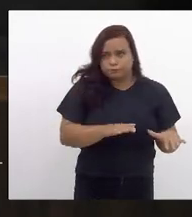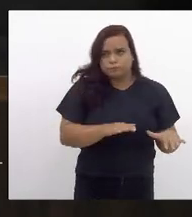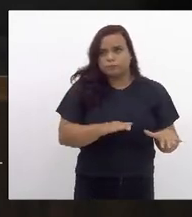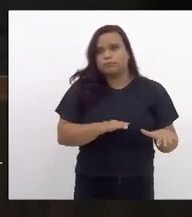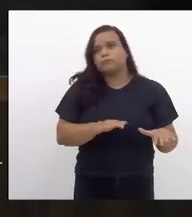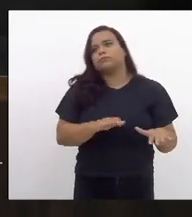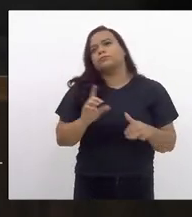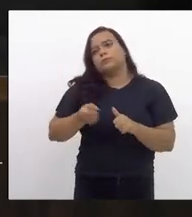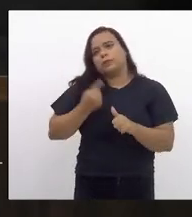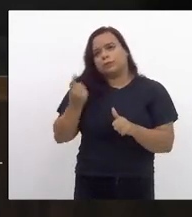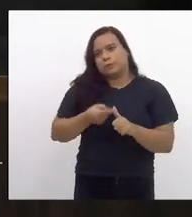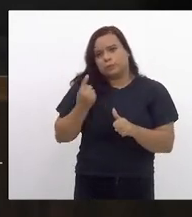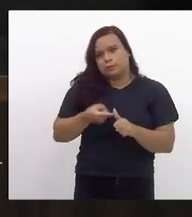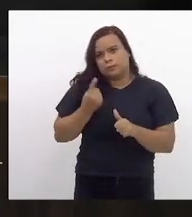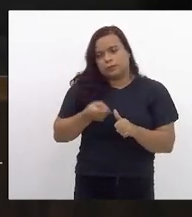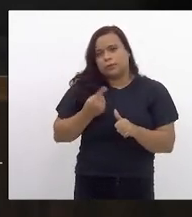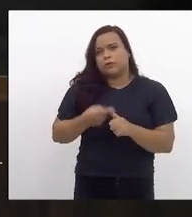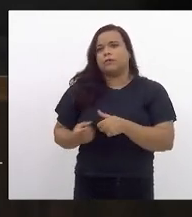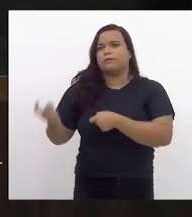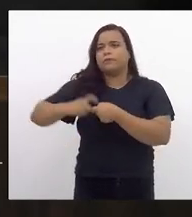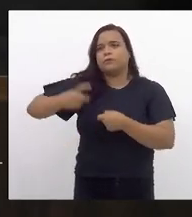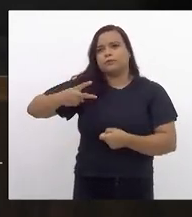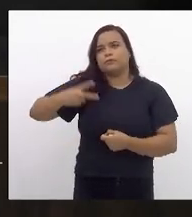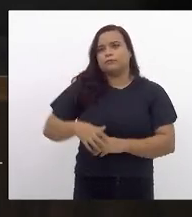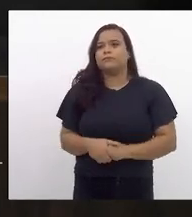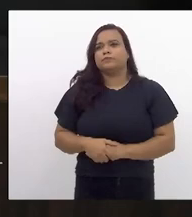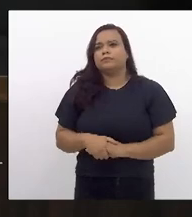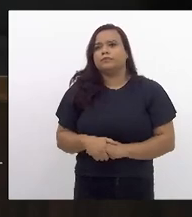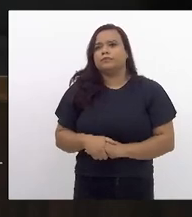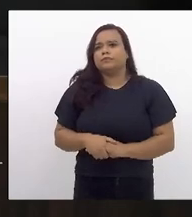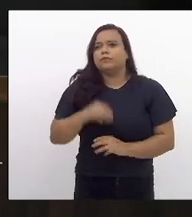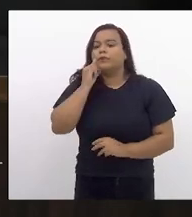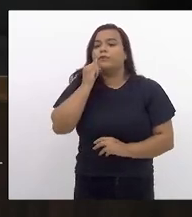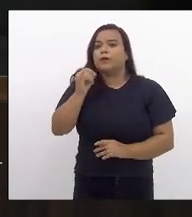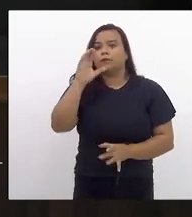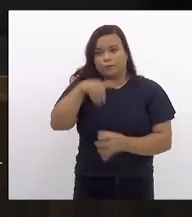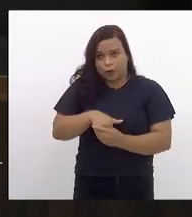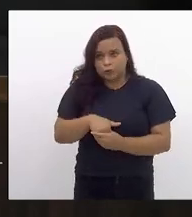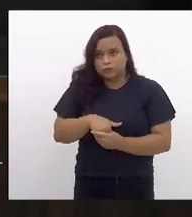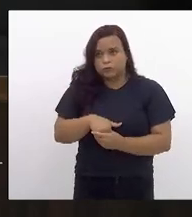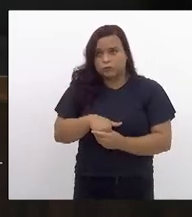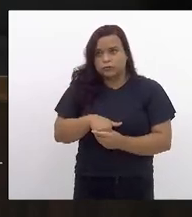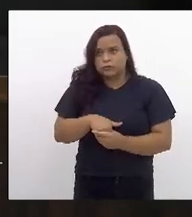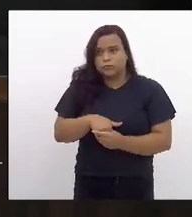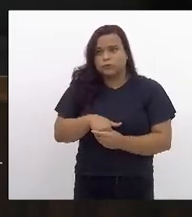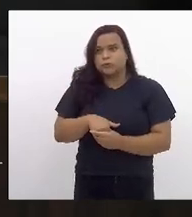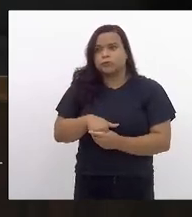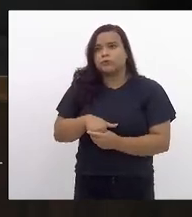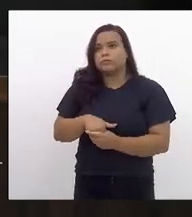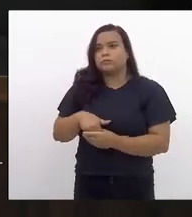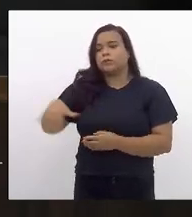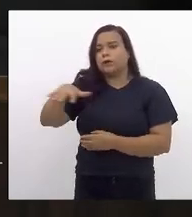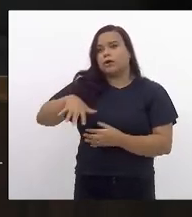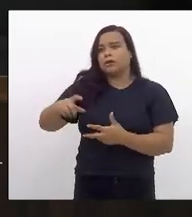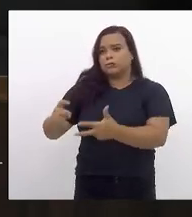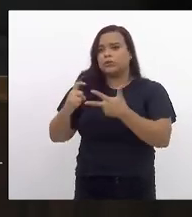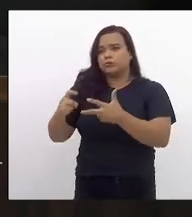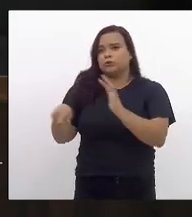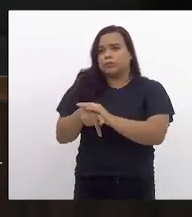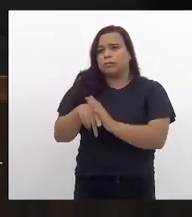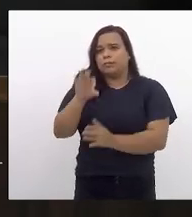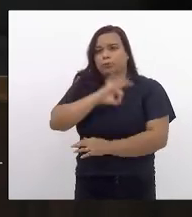aprovado em primeira, retorna em segunda. Para a declaração de voto, Mensagem do Executivo da Polícia Civil.